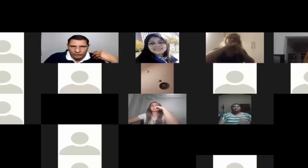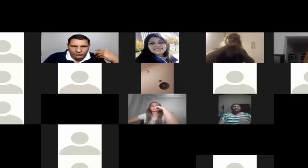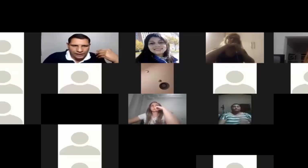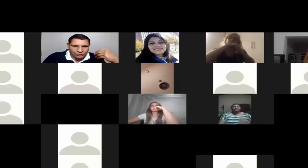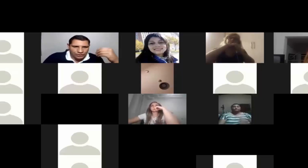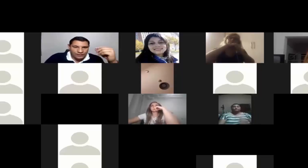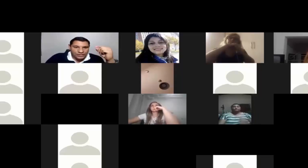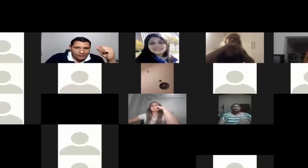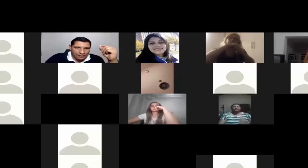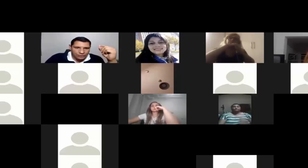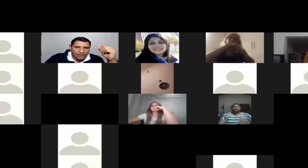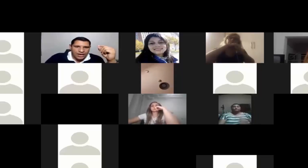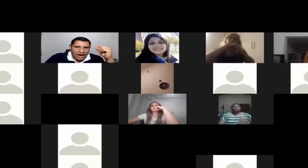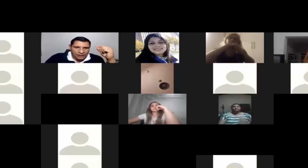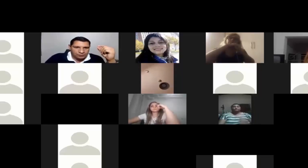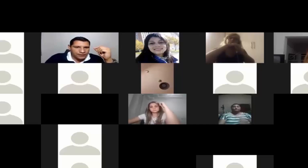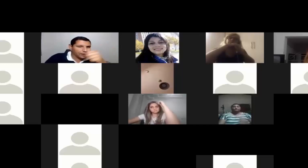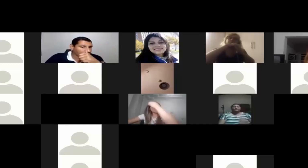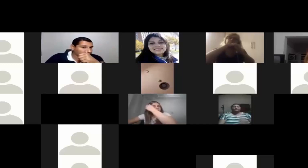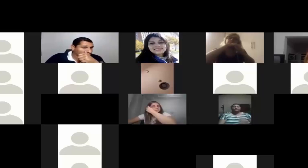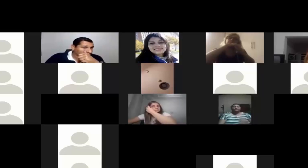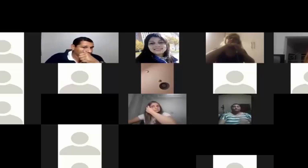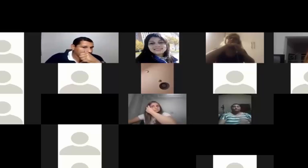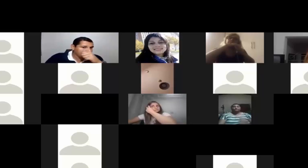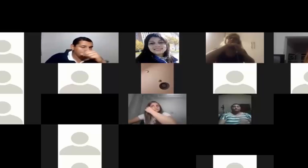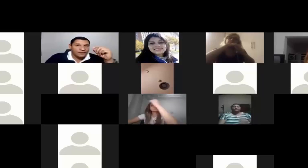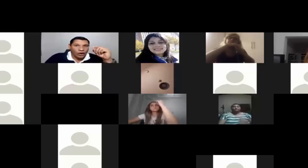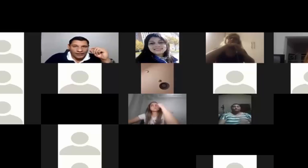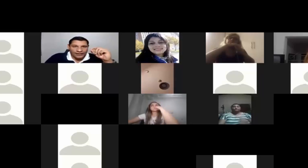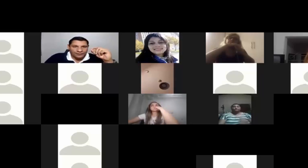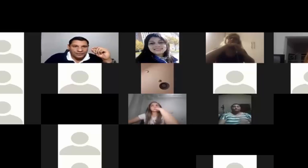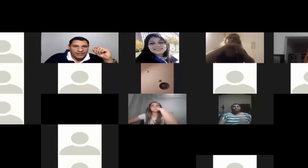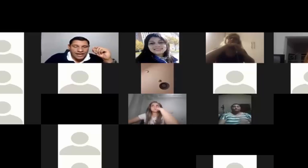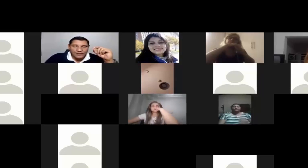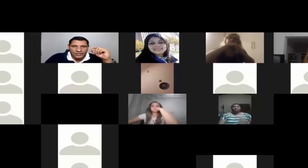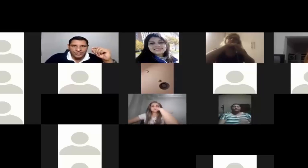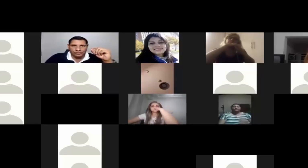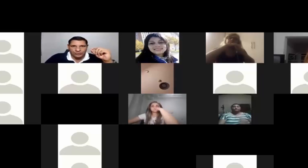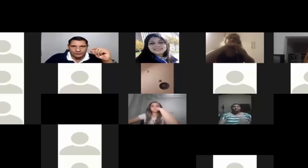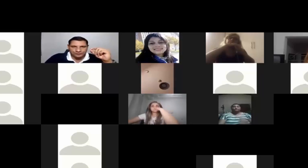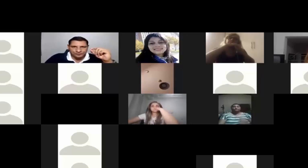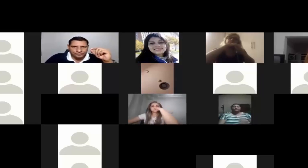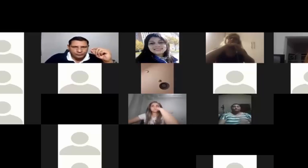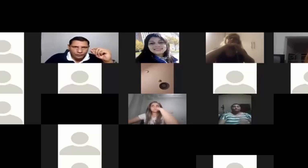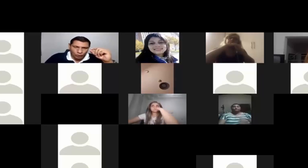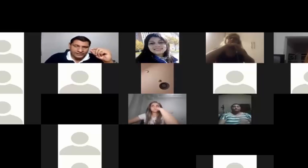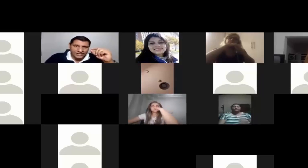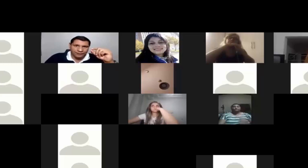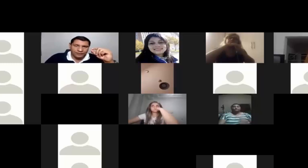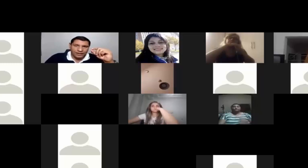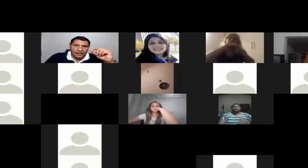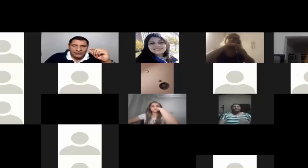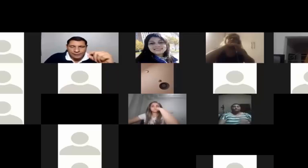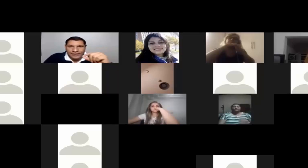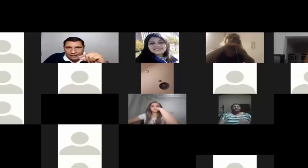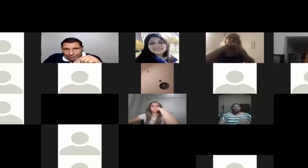nós hoje vivemos gememos aspirando por sermos olha aí revestidos ou seja